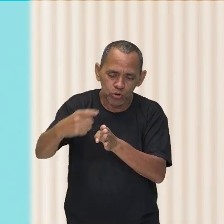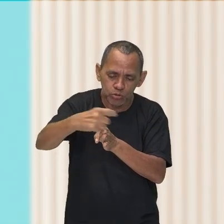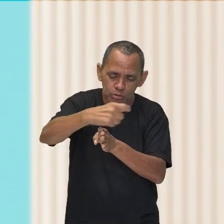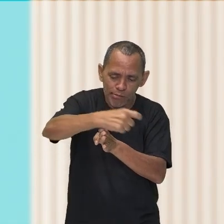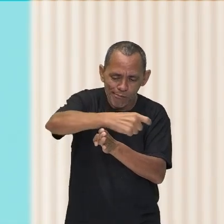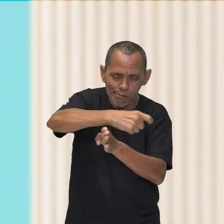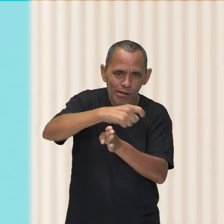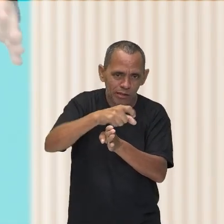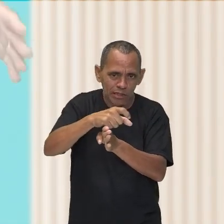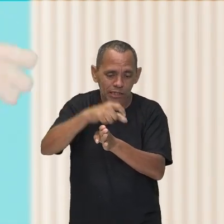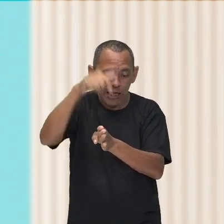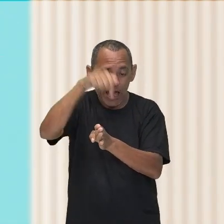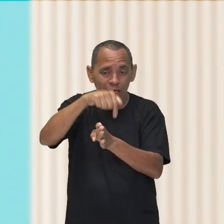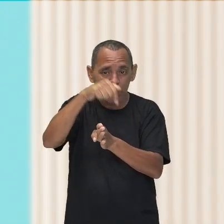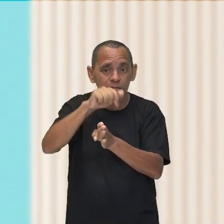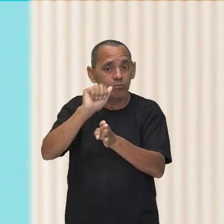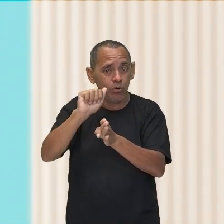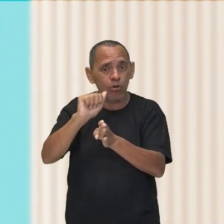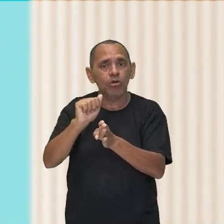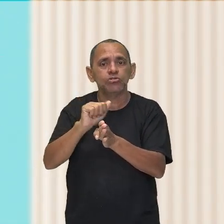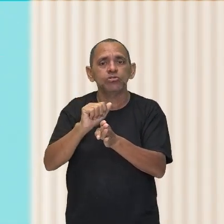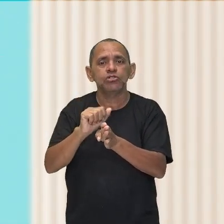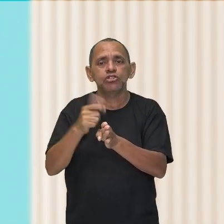né? Que o pessoal tem geralmente um